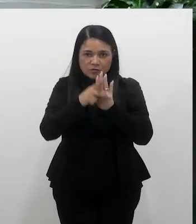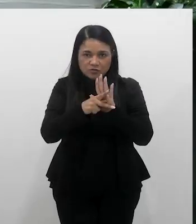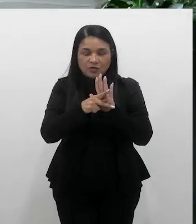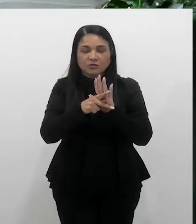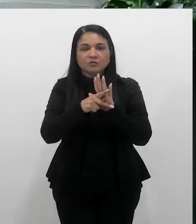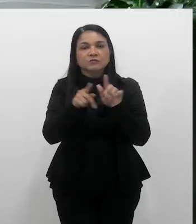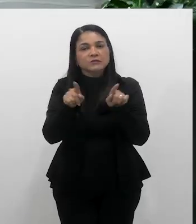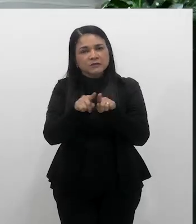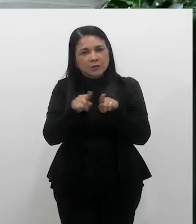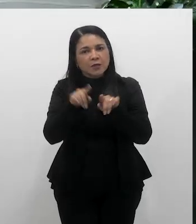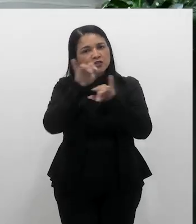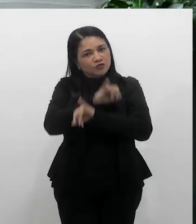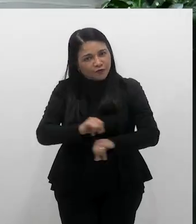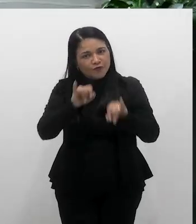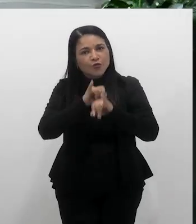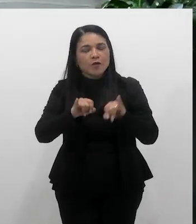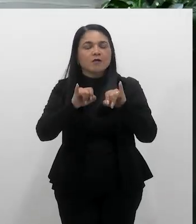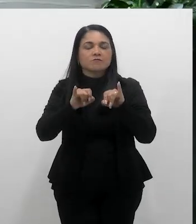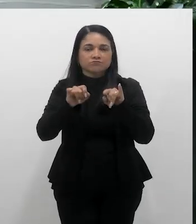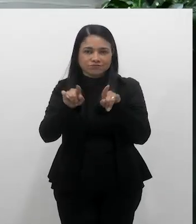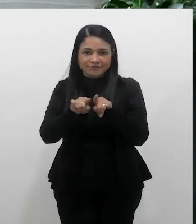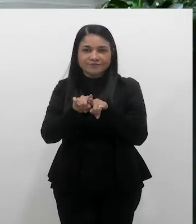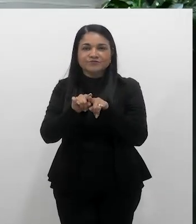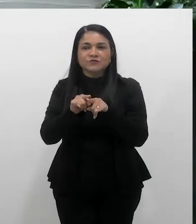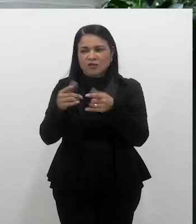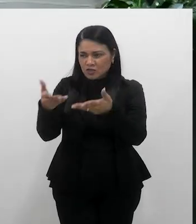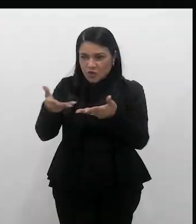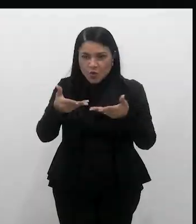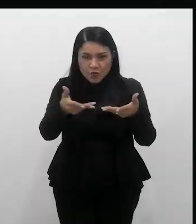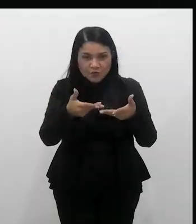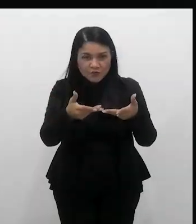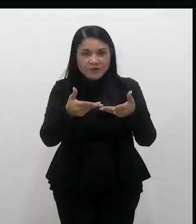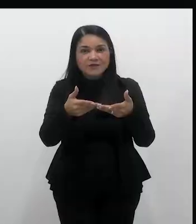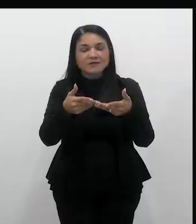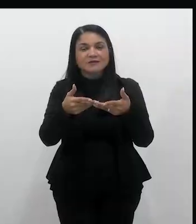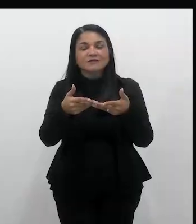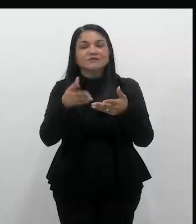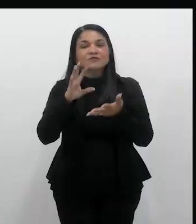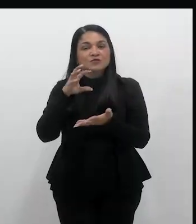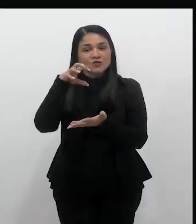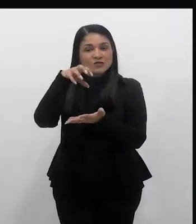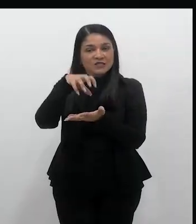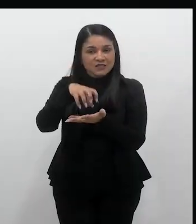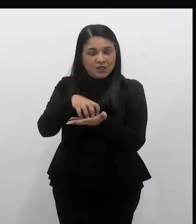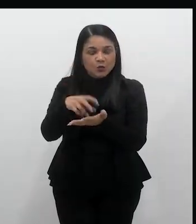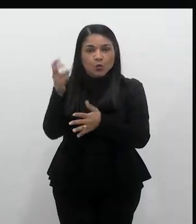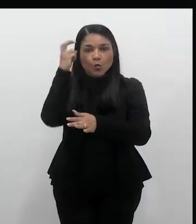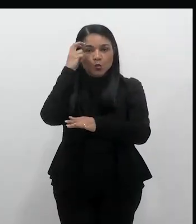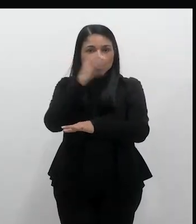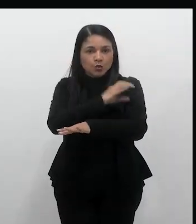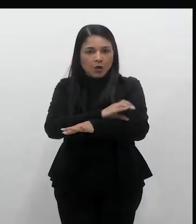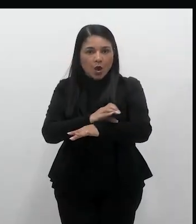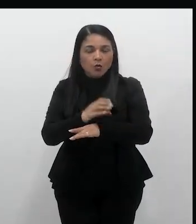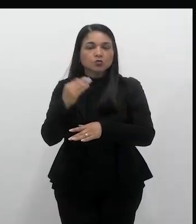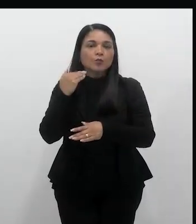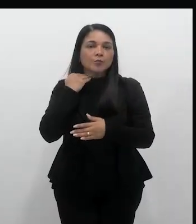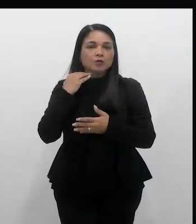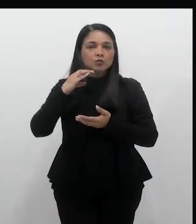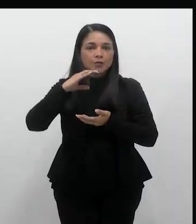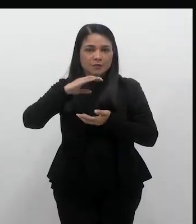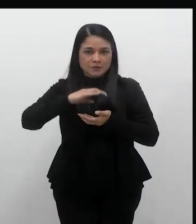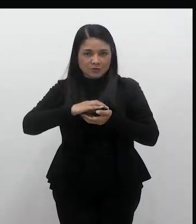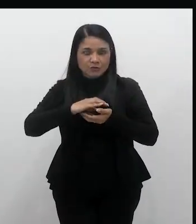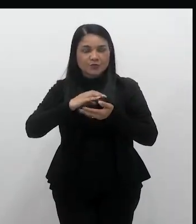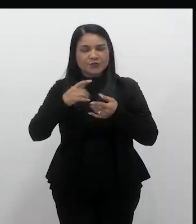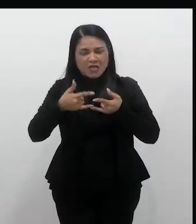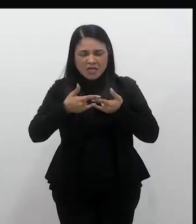e também como uma forma de divulgar, né? Exato. E aí vocês convidam as pessoas, vocês vão estar no Centro Cultural Banco do Brasil, como é que as pessoas fazem?